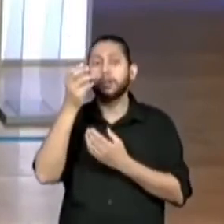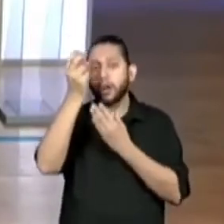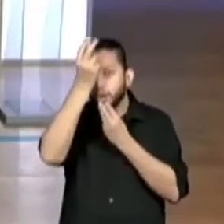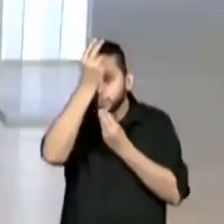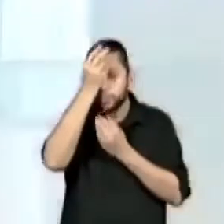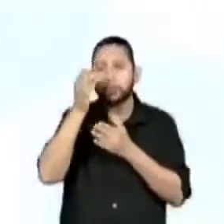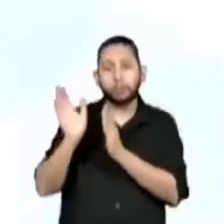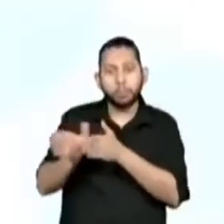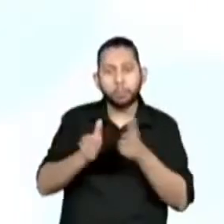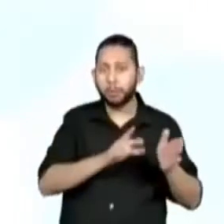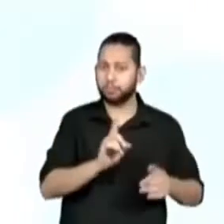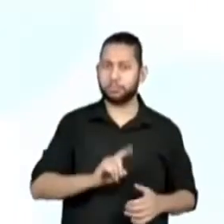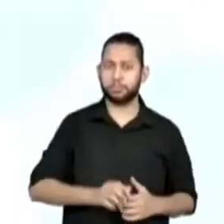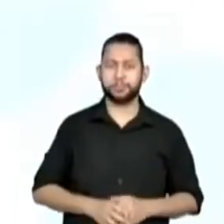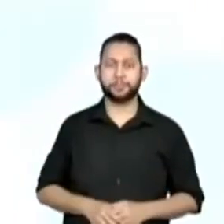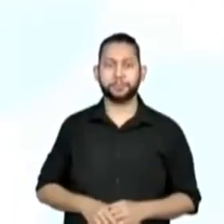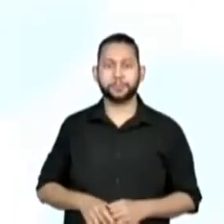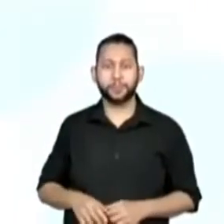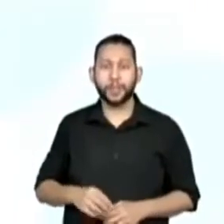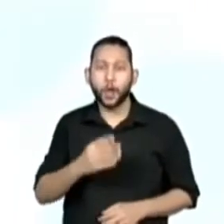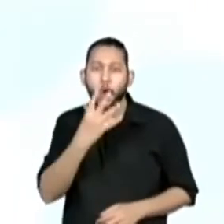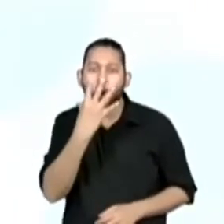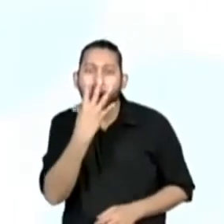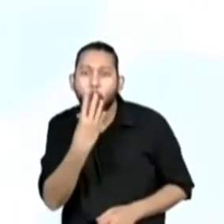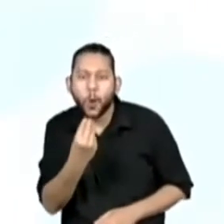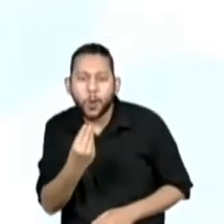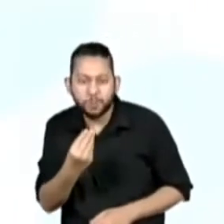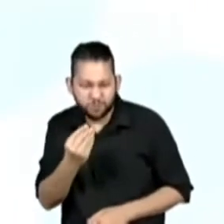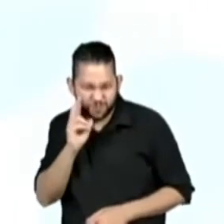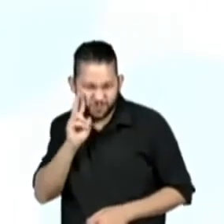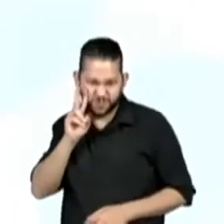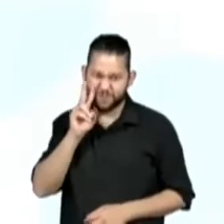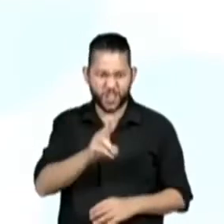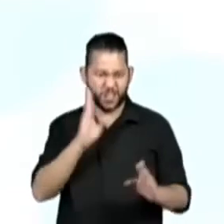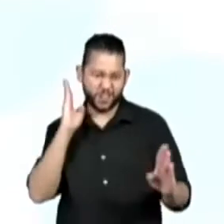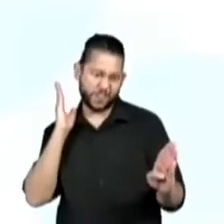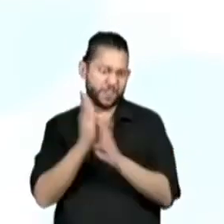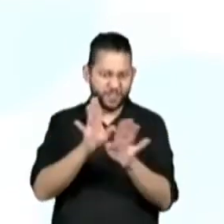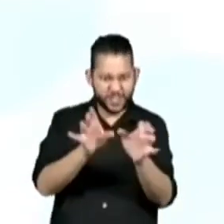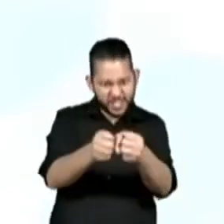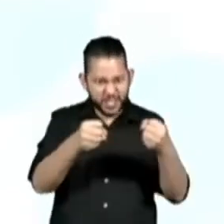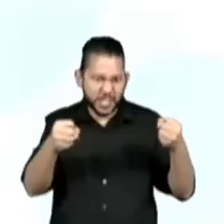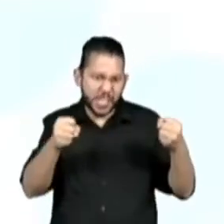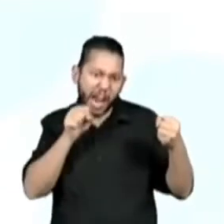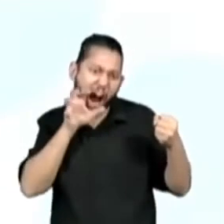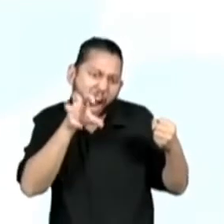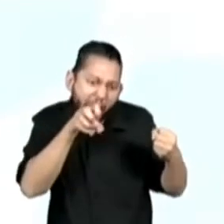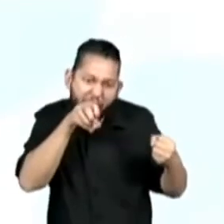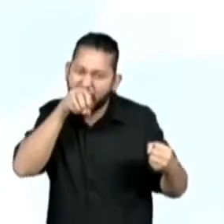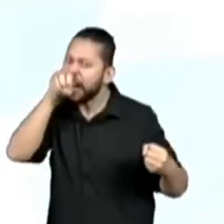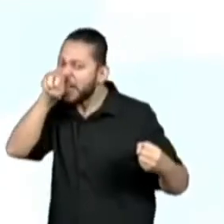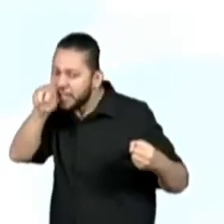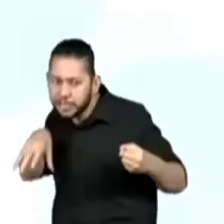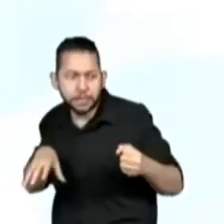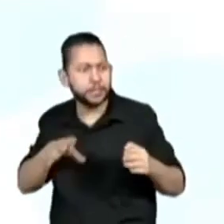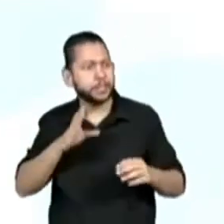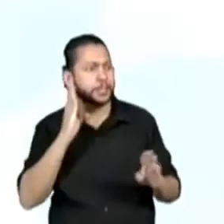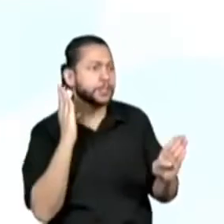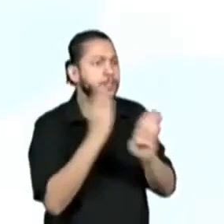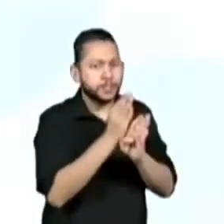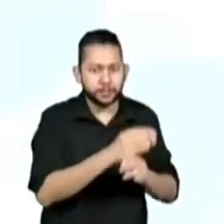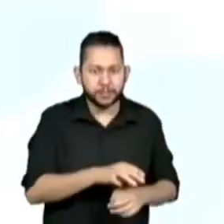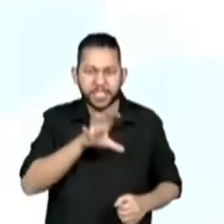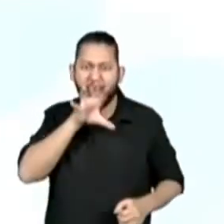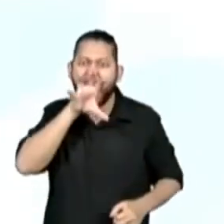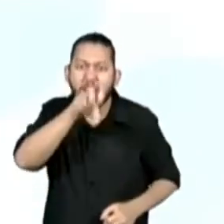Continuando, mas o lobo encontrou-os todos e não fez cerimônias.